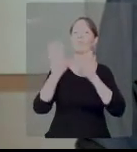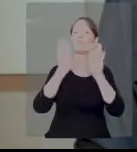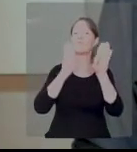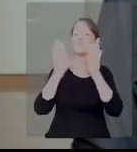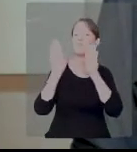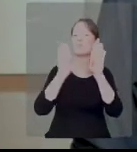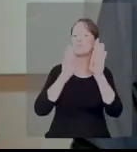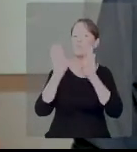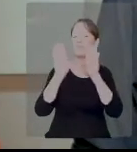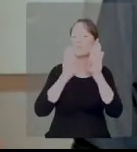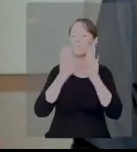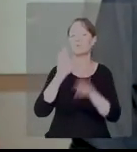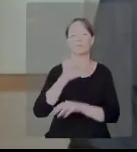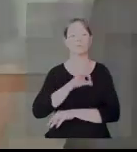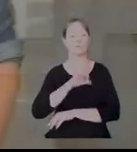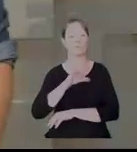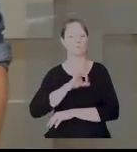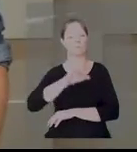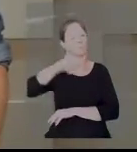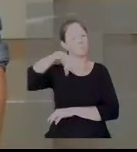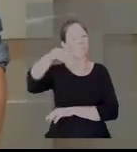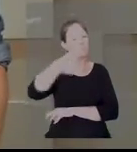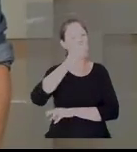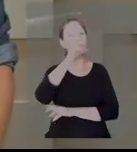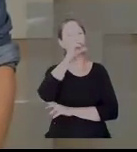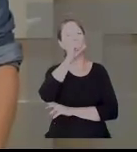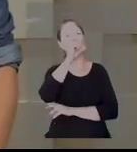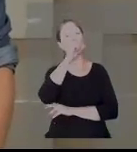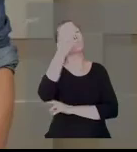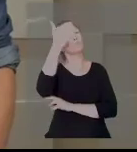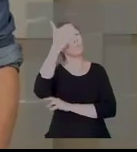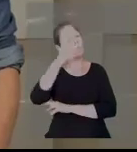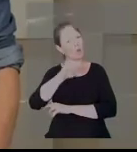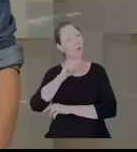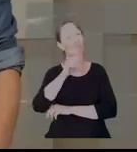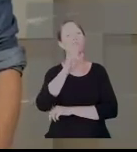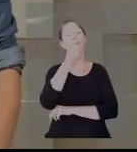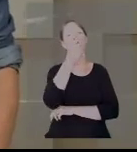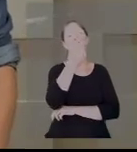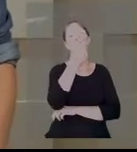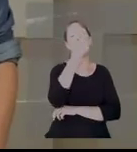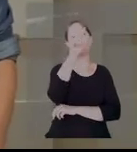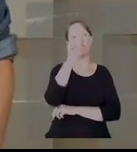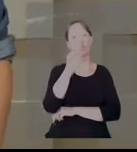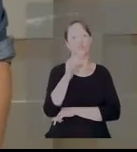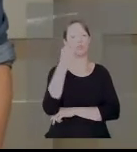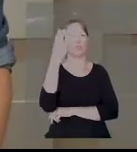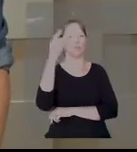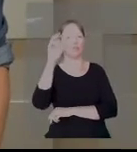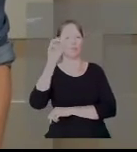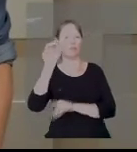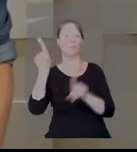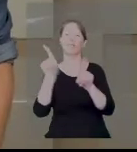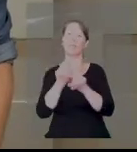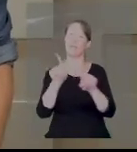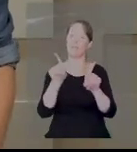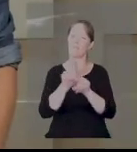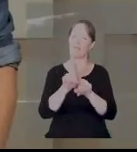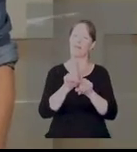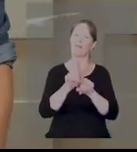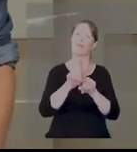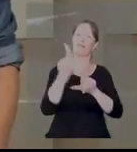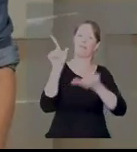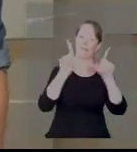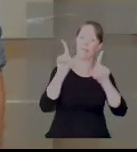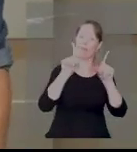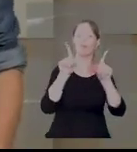no facebook.com/radiodaiel. A gente volta no próximo sábado, ao 12:30, aqui na Ubra TV e também pelo Facebook.